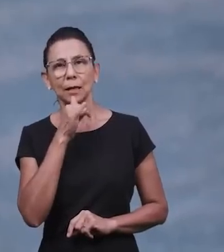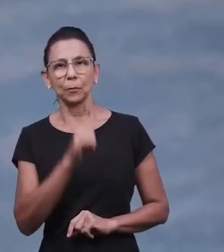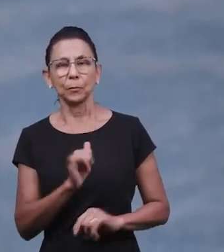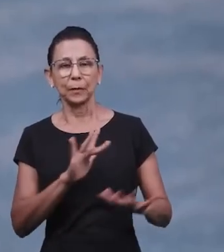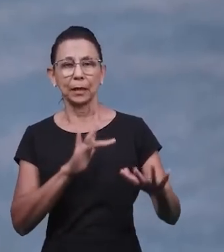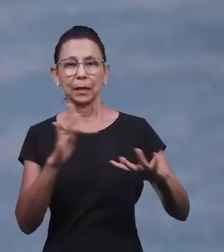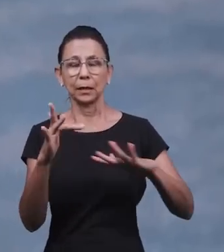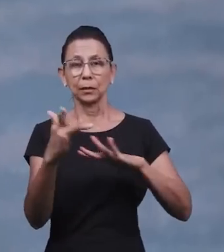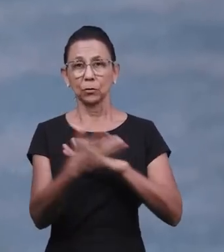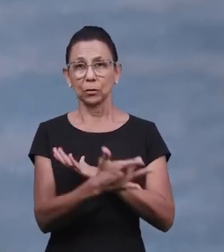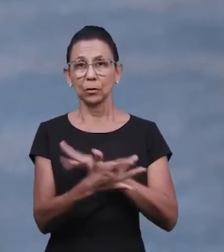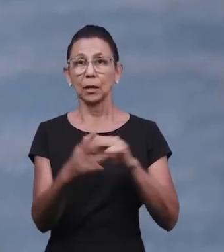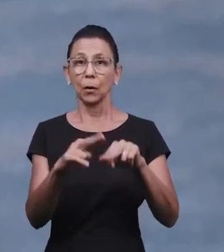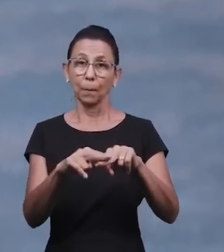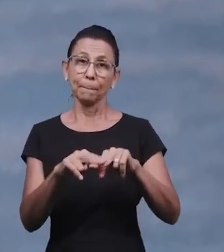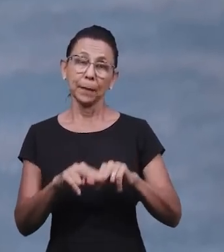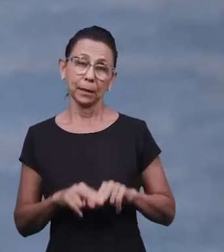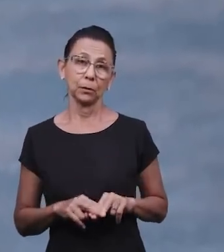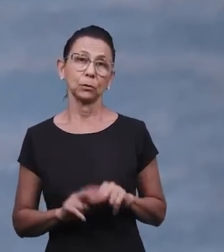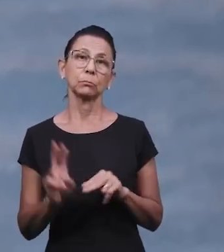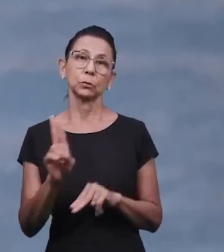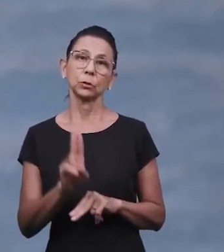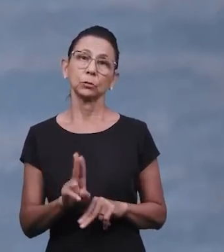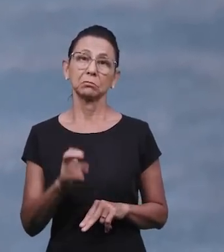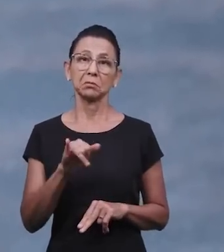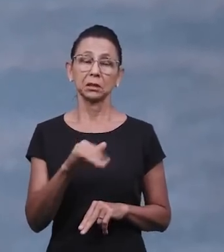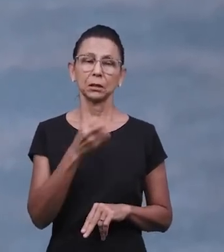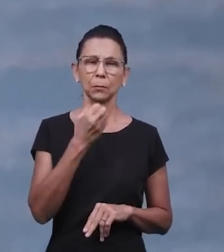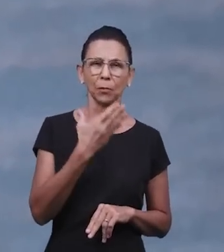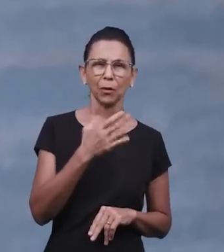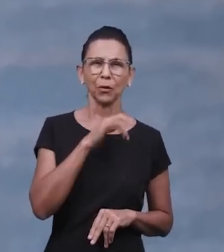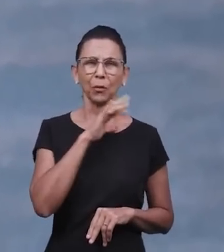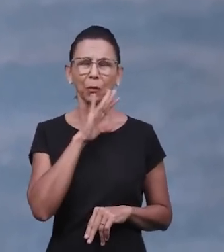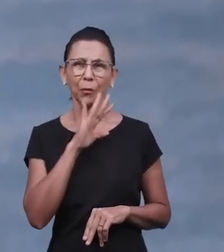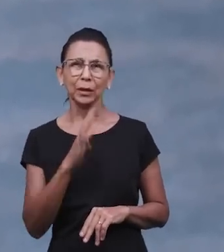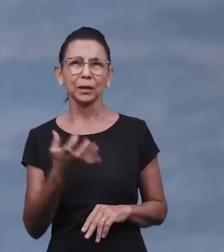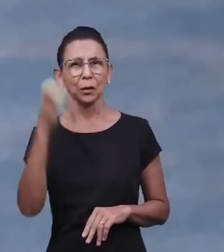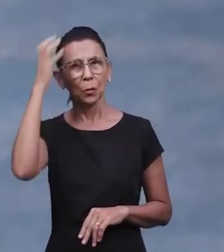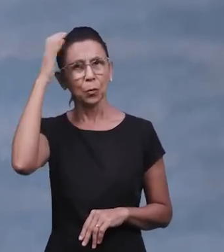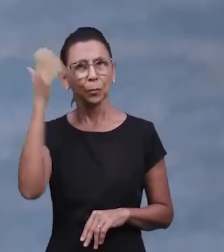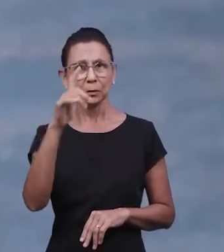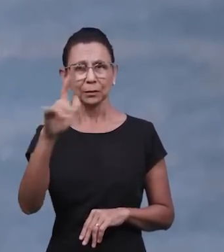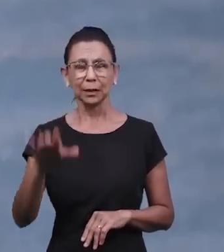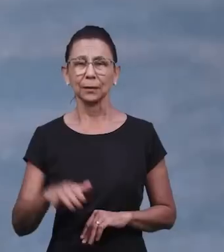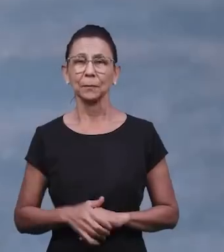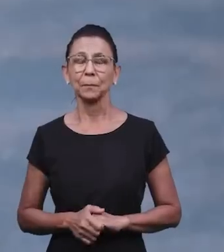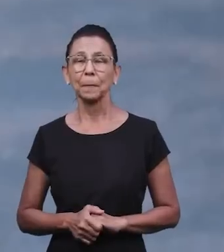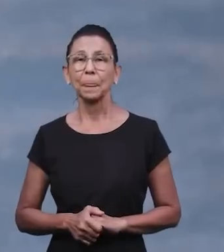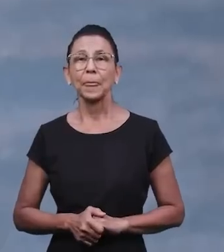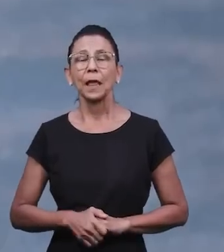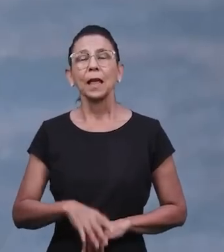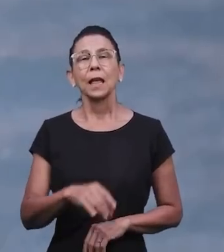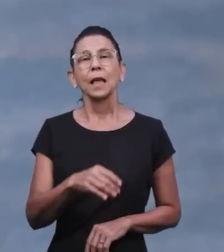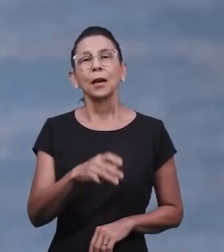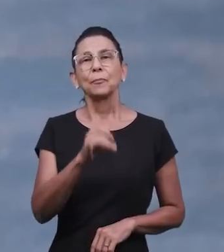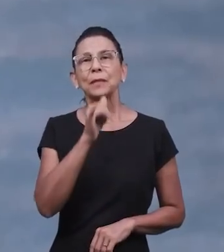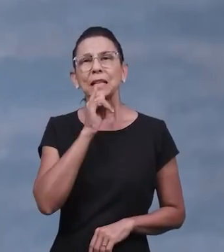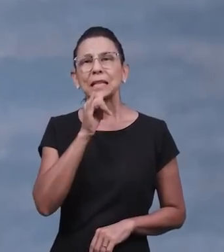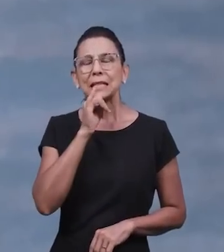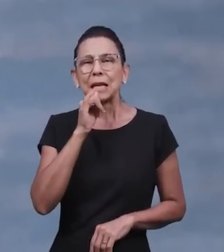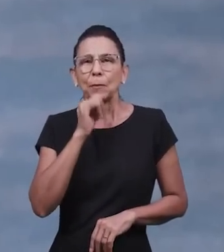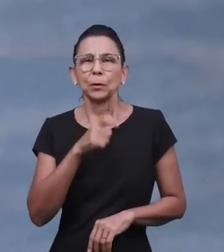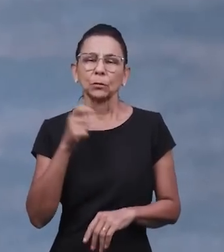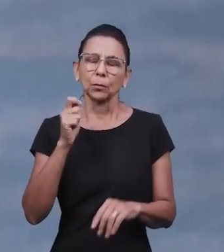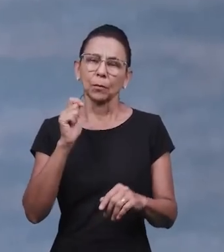posso culpar as ferramentas por elas serem boas ou serem ruins. É mais ou menos o seguinte, se eu tenho um martelo, eu martelei meu dedo, eu não vou gostar do